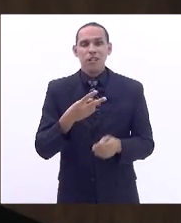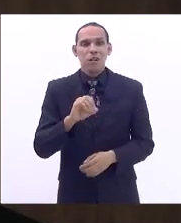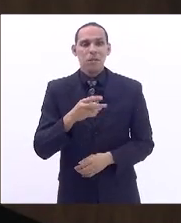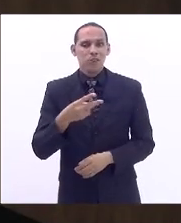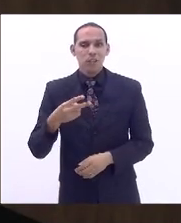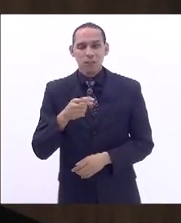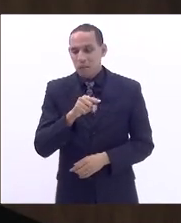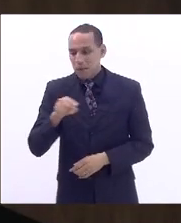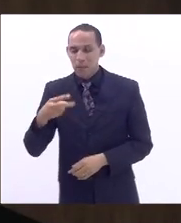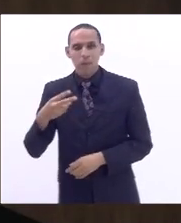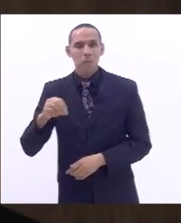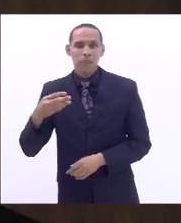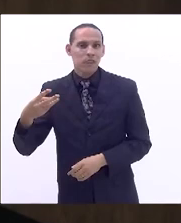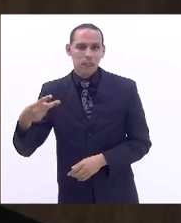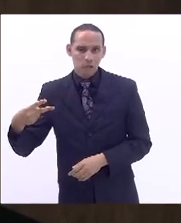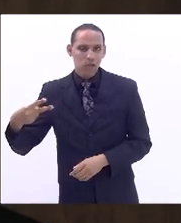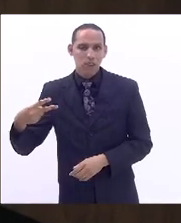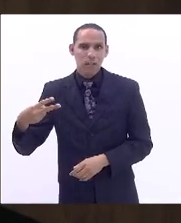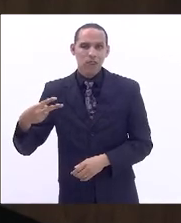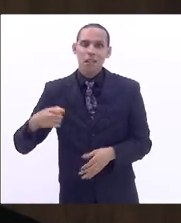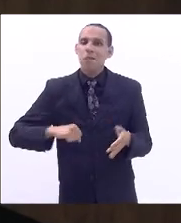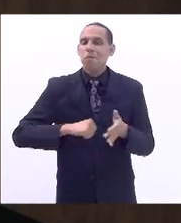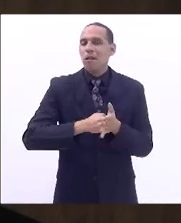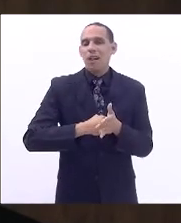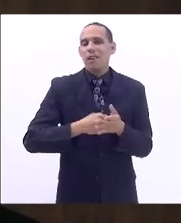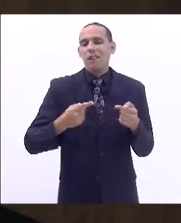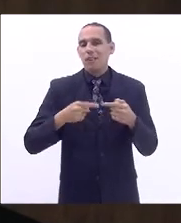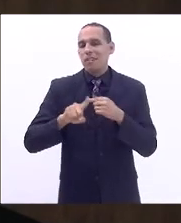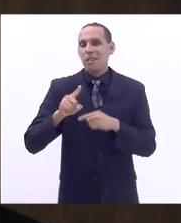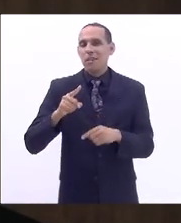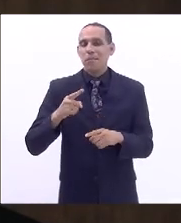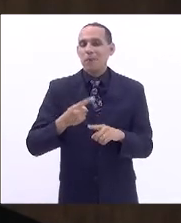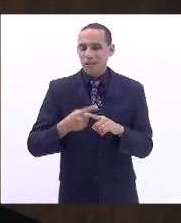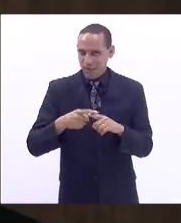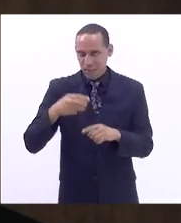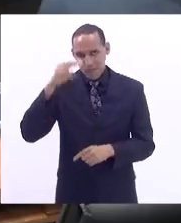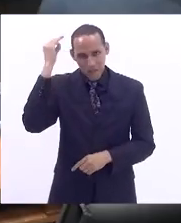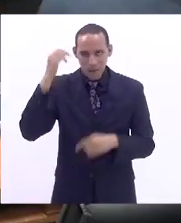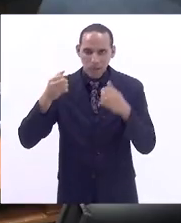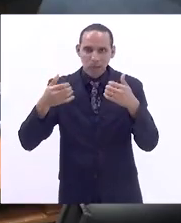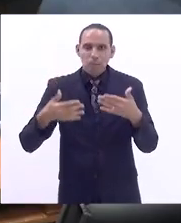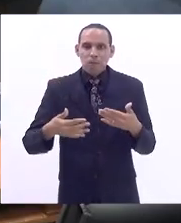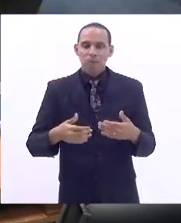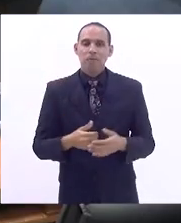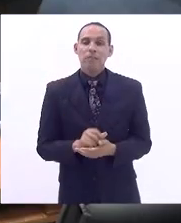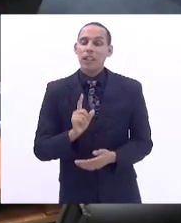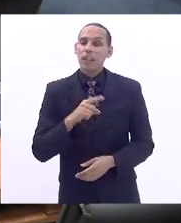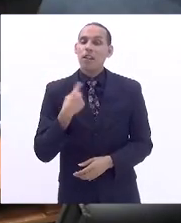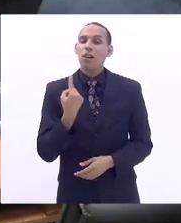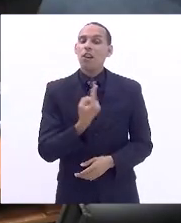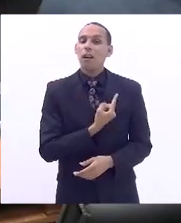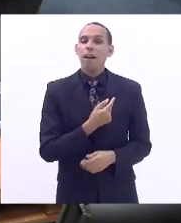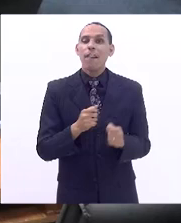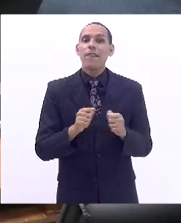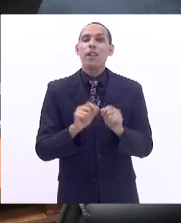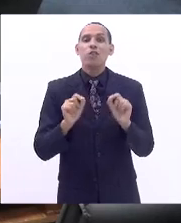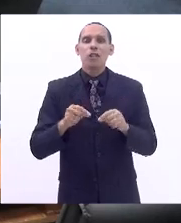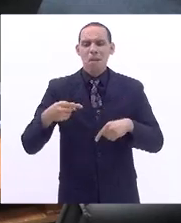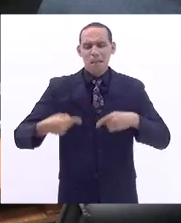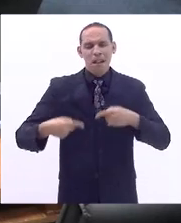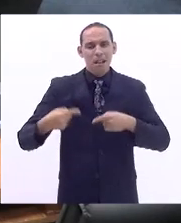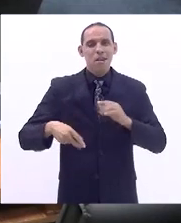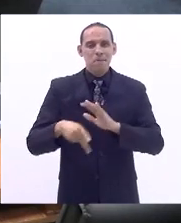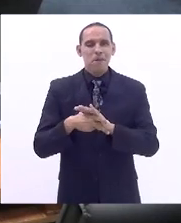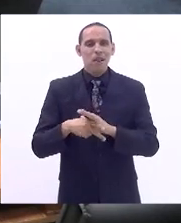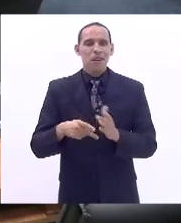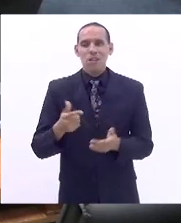a 32 não cabe não cabe Impacto sabe o que é mas deixa deixar nós não fizemos que deu polêmica